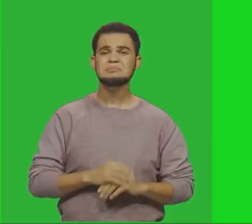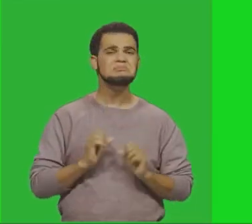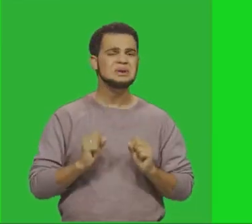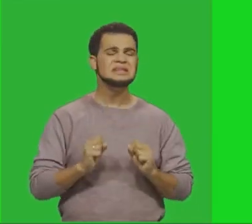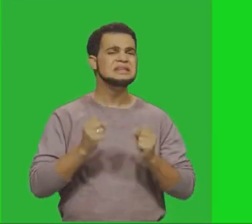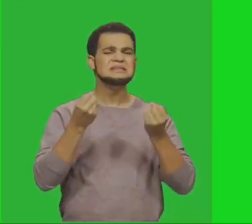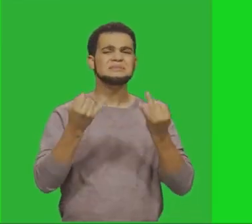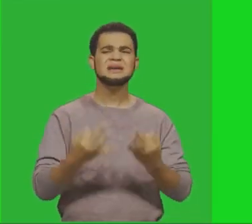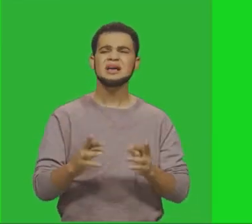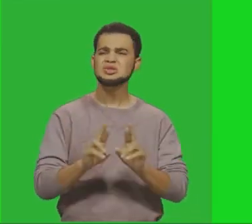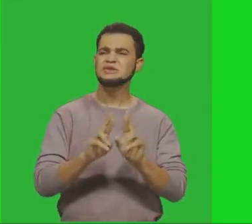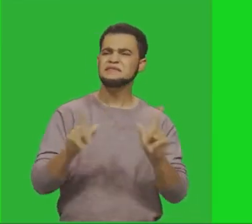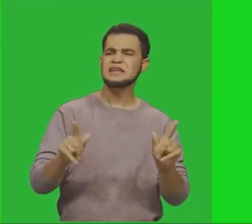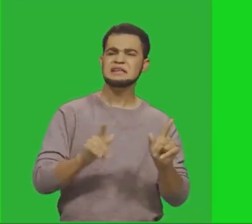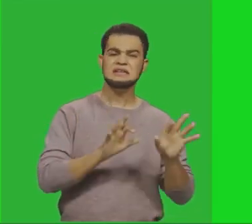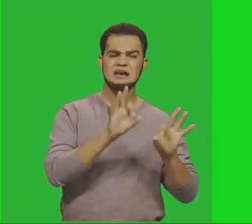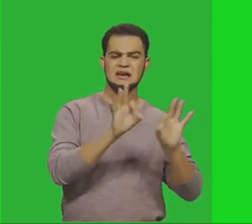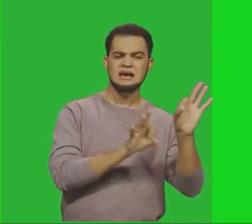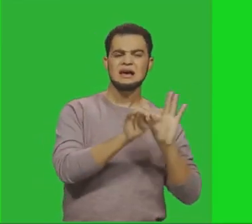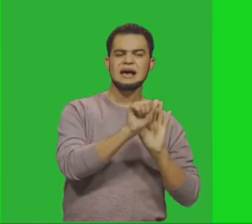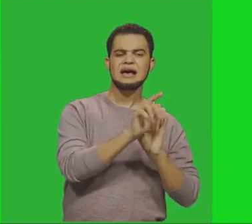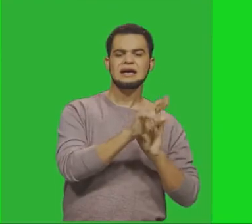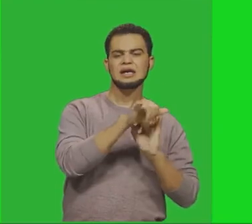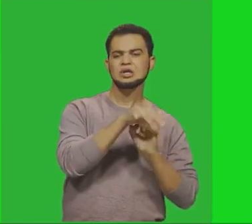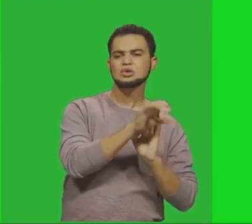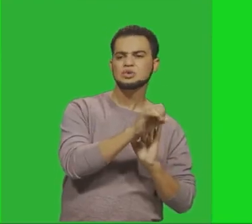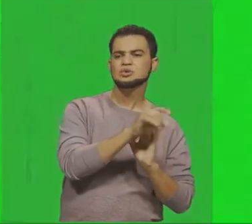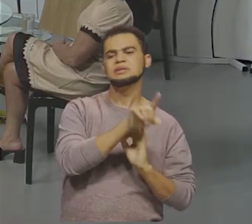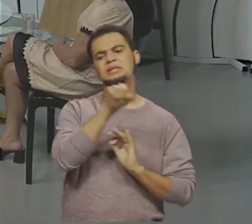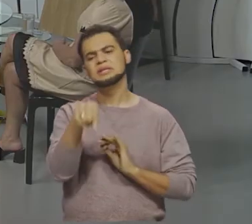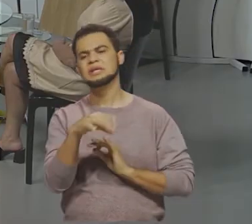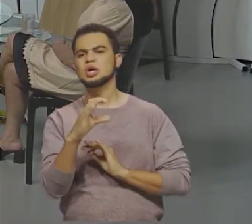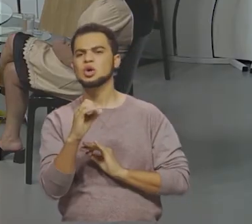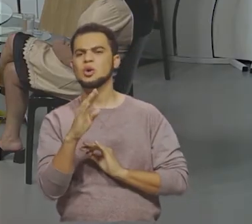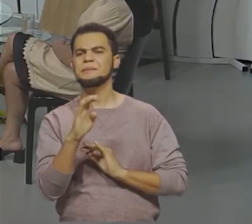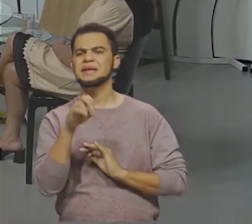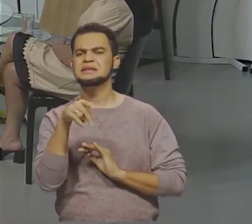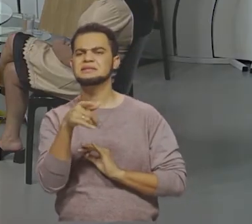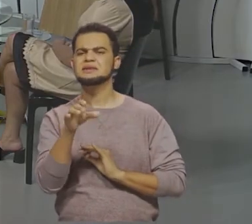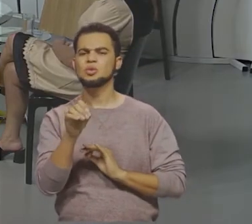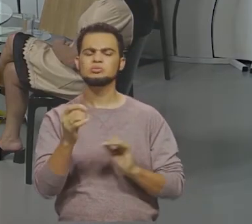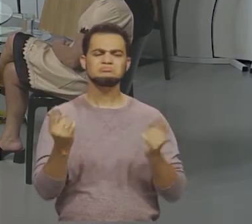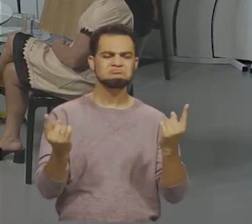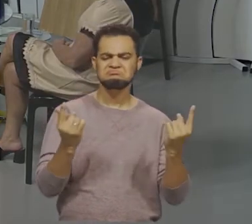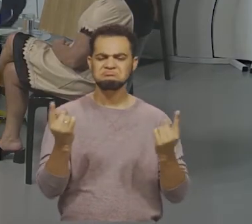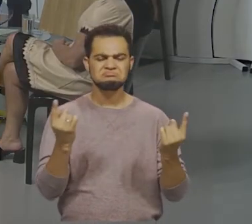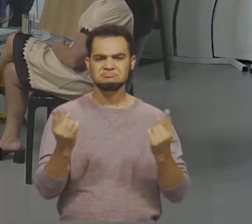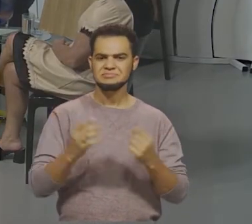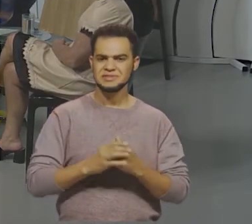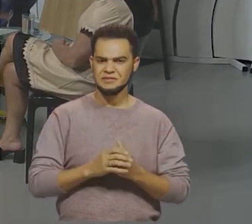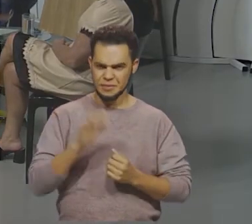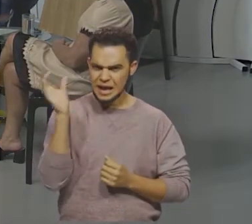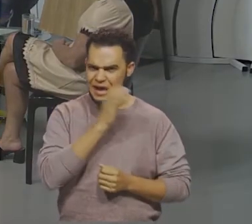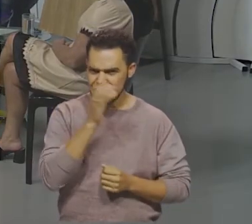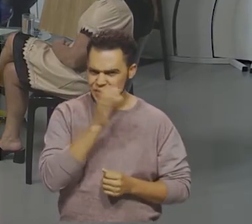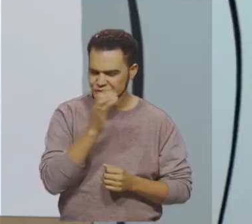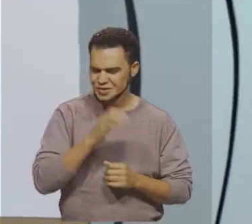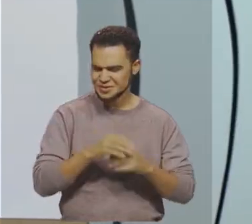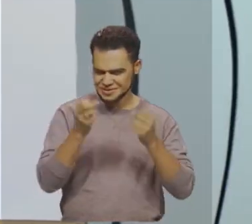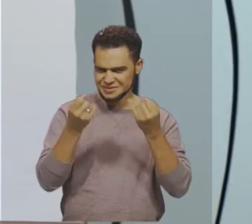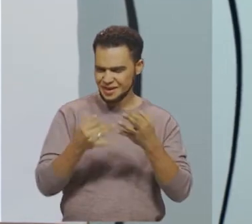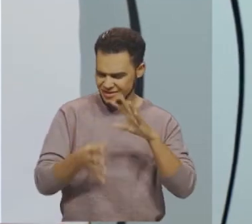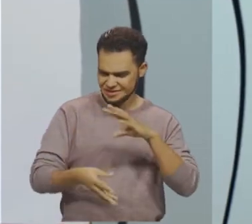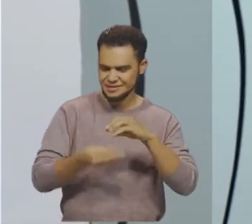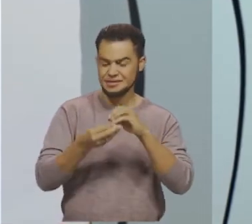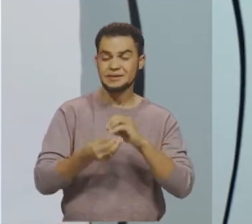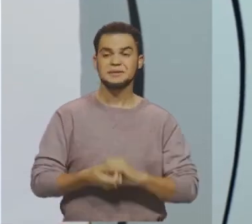explicar a diferença entre arranjo e combinação, professor Flávio? Rapidinho, correndo. Ó, primeiro